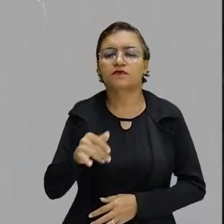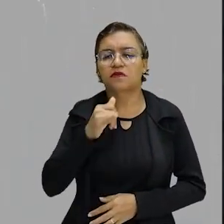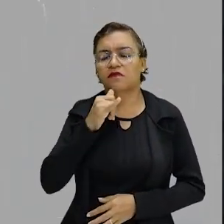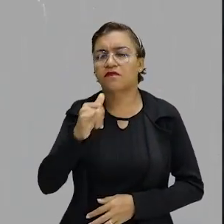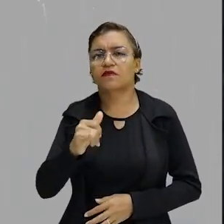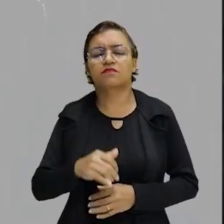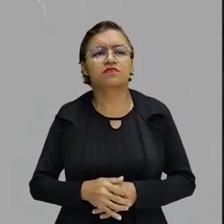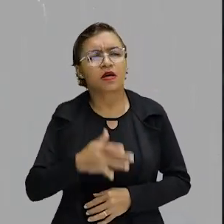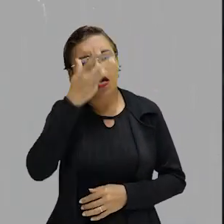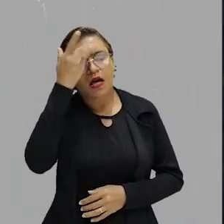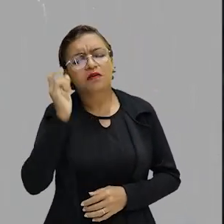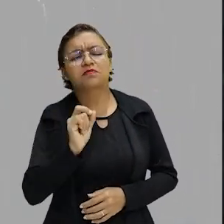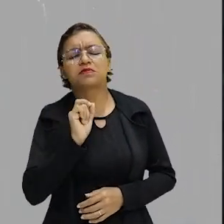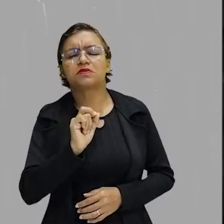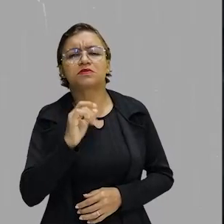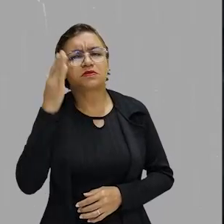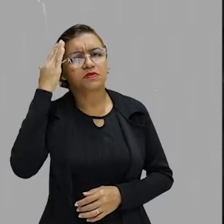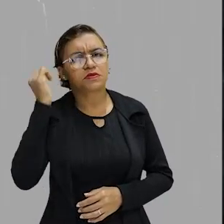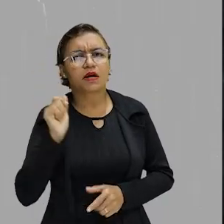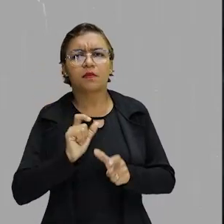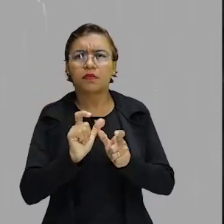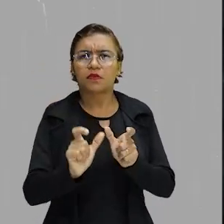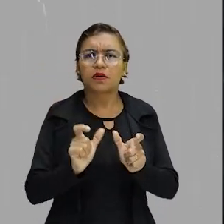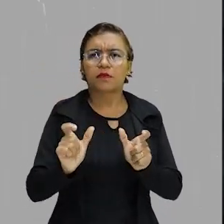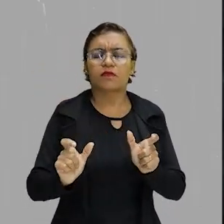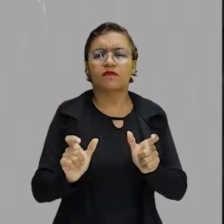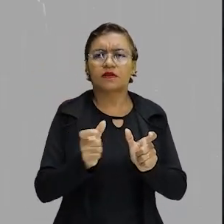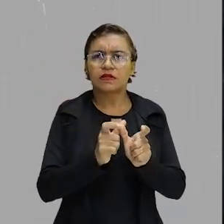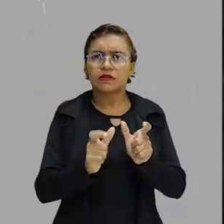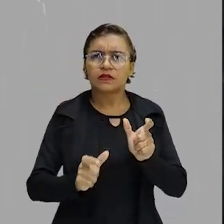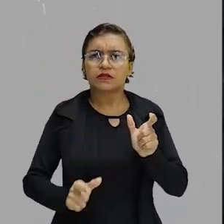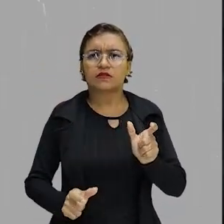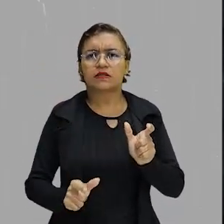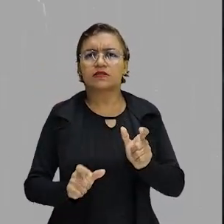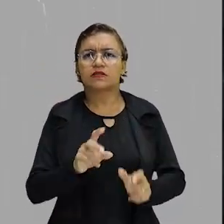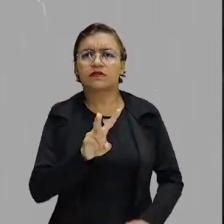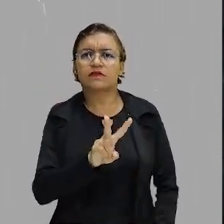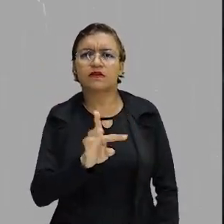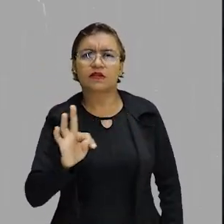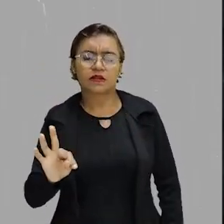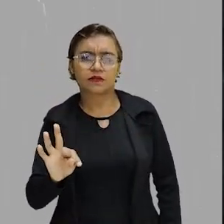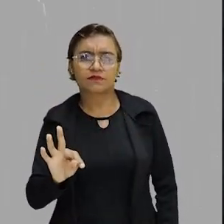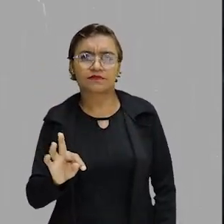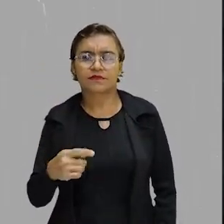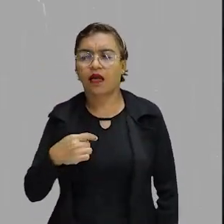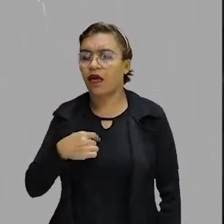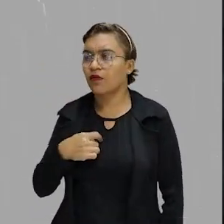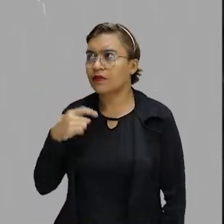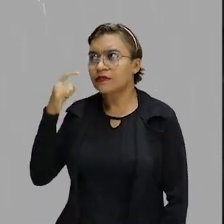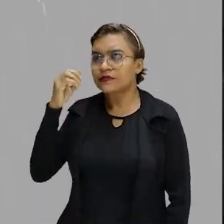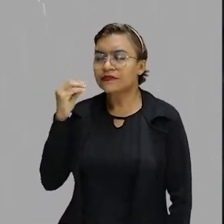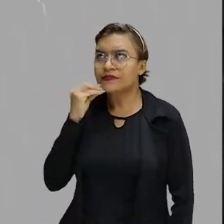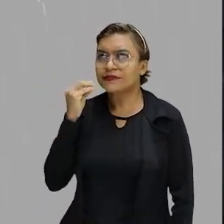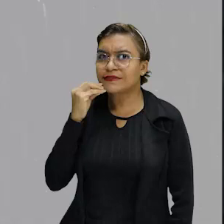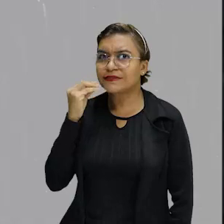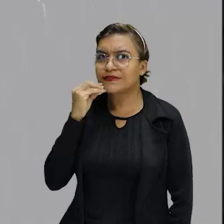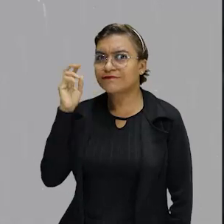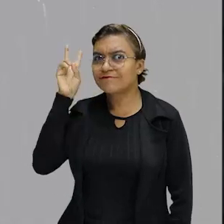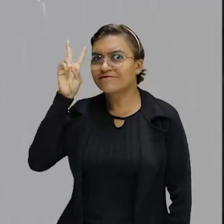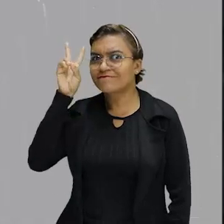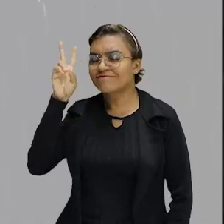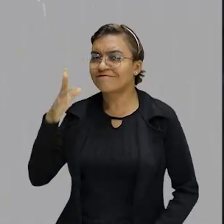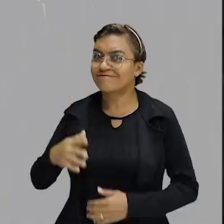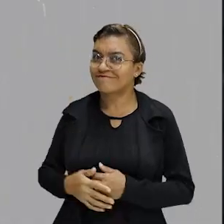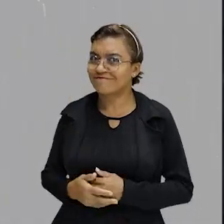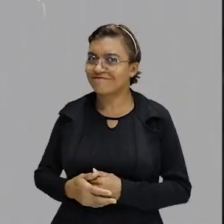morfema, radical, desinências e vogal temática? Eu tentando lembrar. Então, eu espero que depois dessa